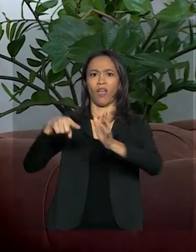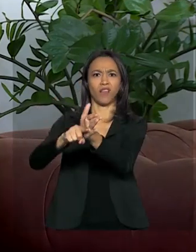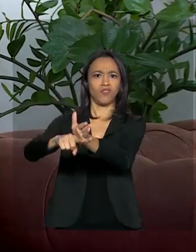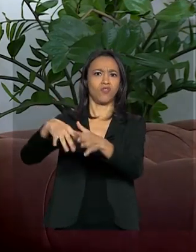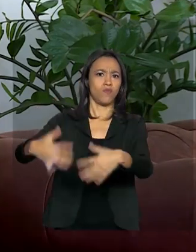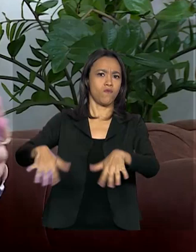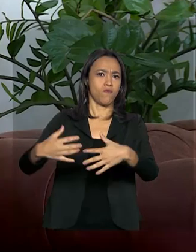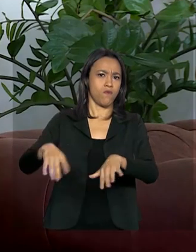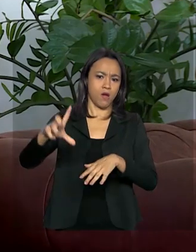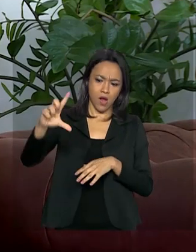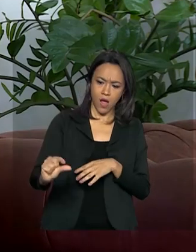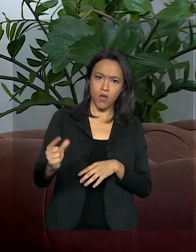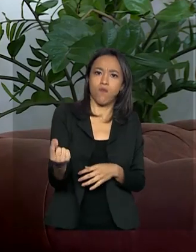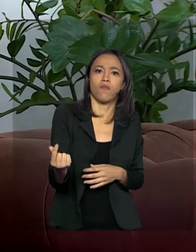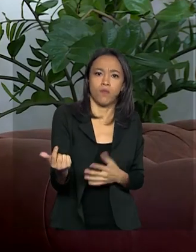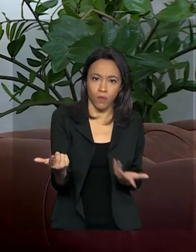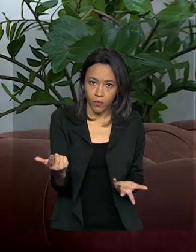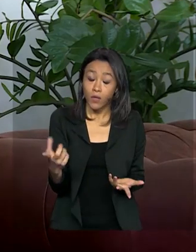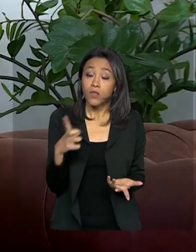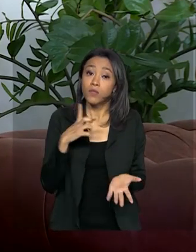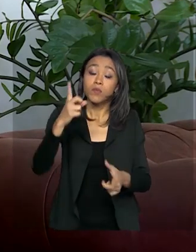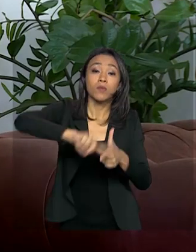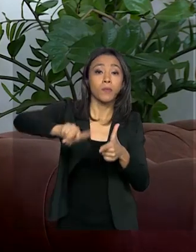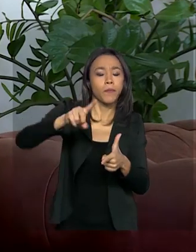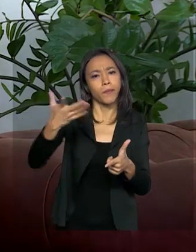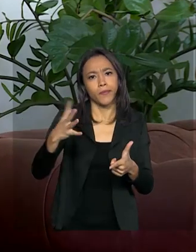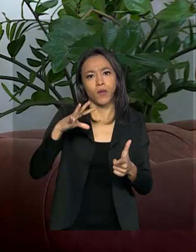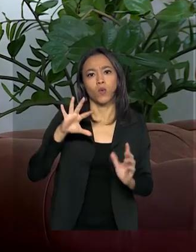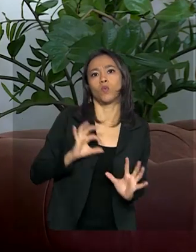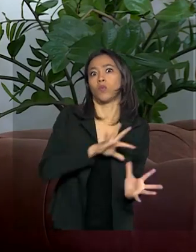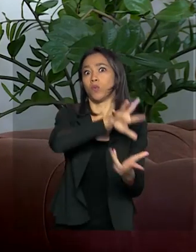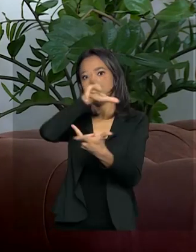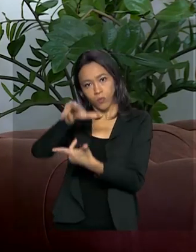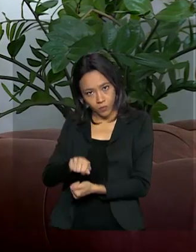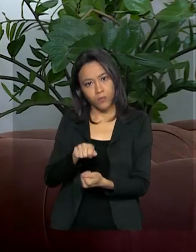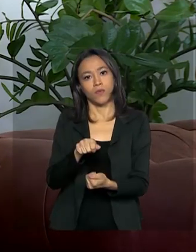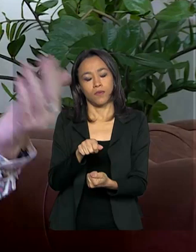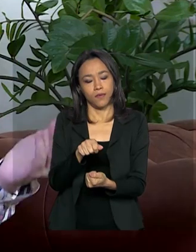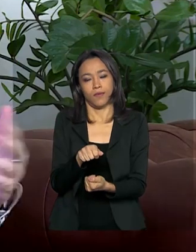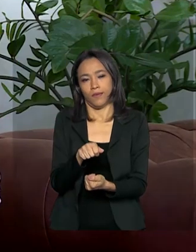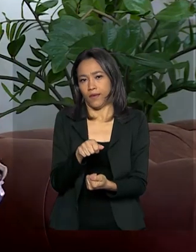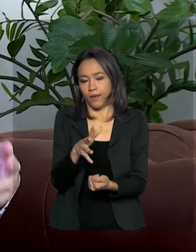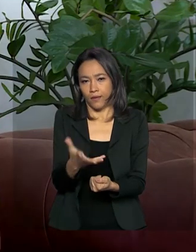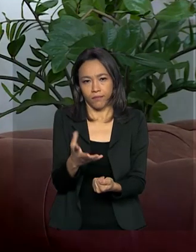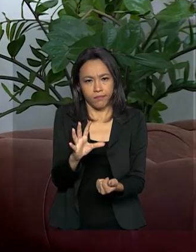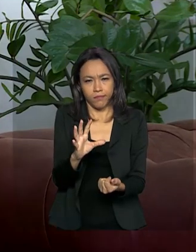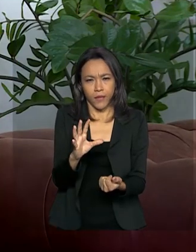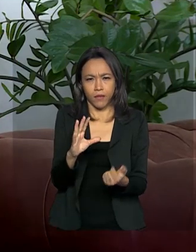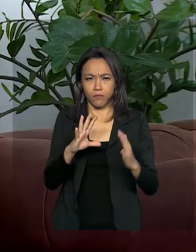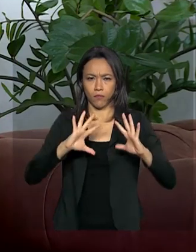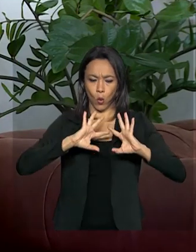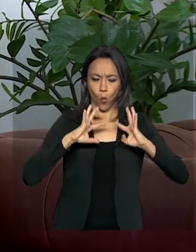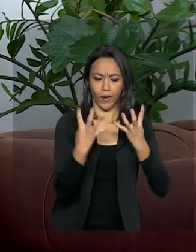negativos né nós temos aí um problema de como o mundo todo está passando por um sistema de